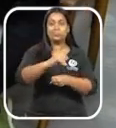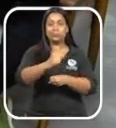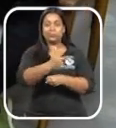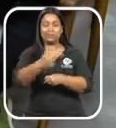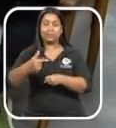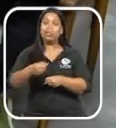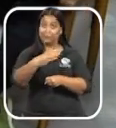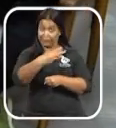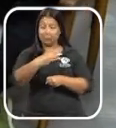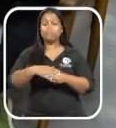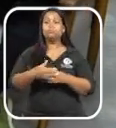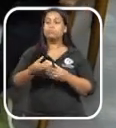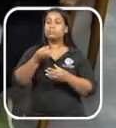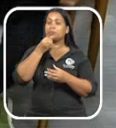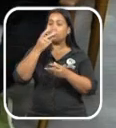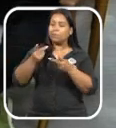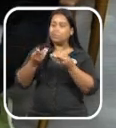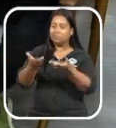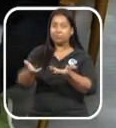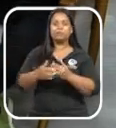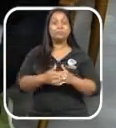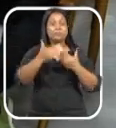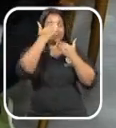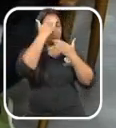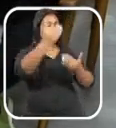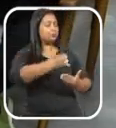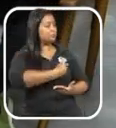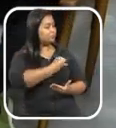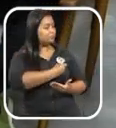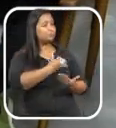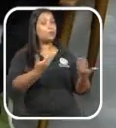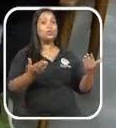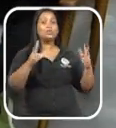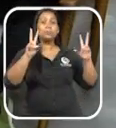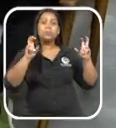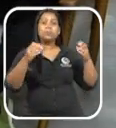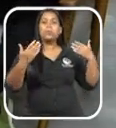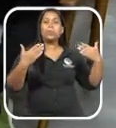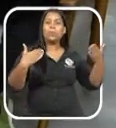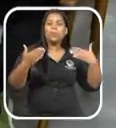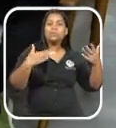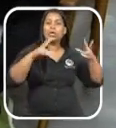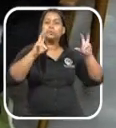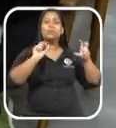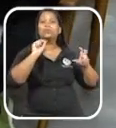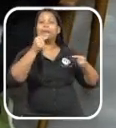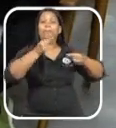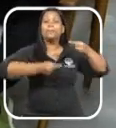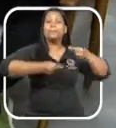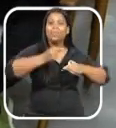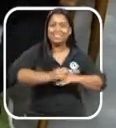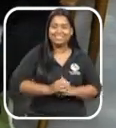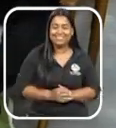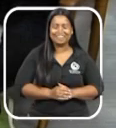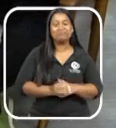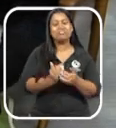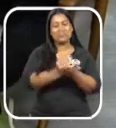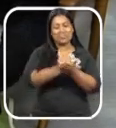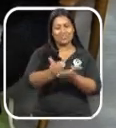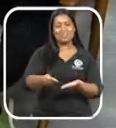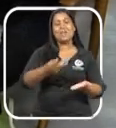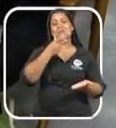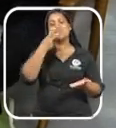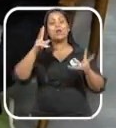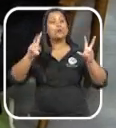começar pelo começo, falar da atividade parlamentar, depois a gente fala dos temas mais abertos. Ô, João, passar para o pessoal aí de